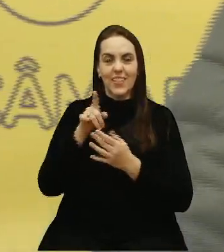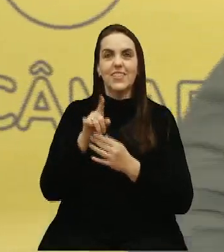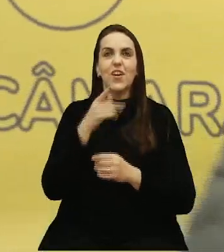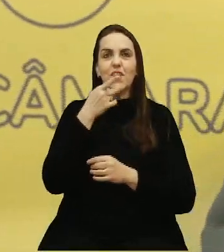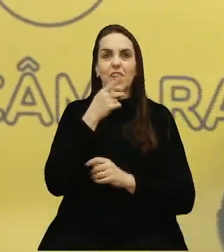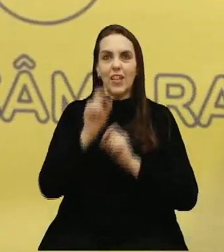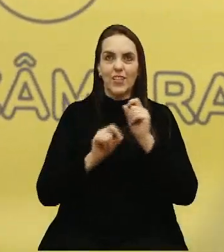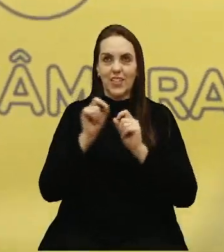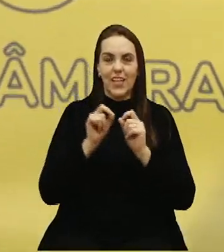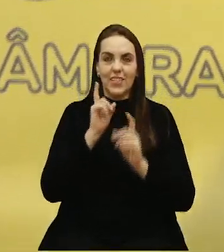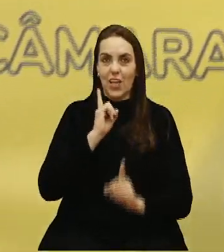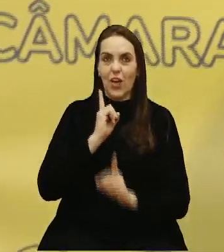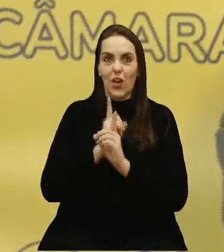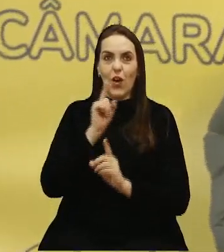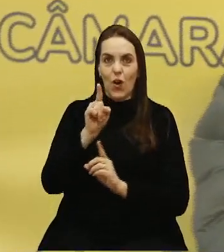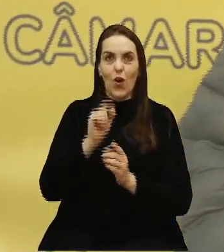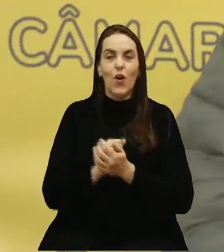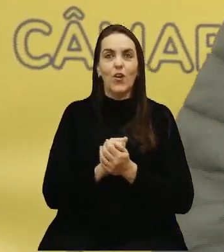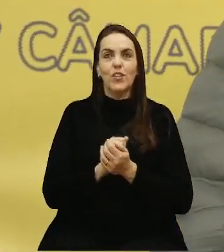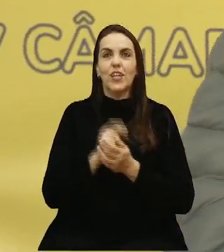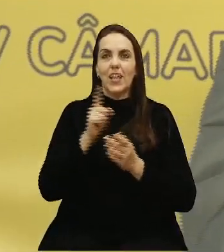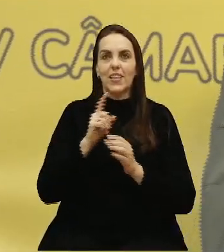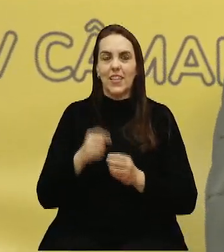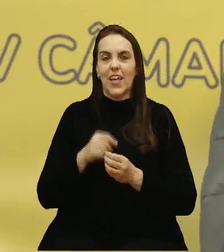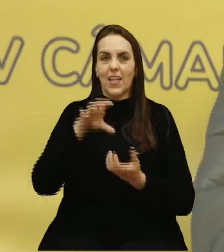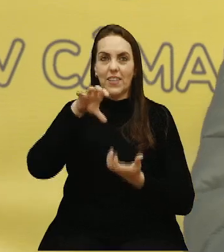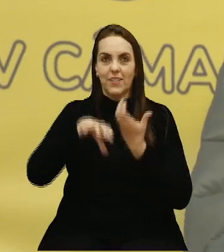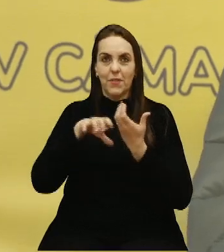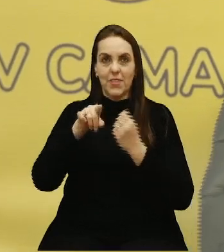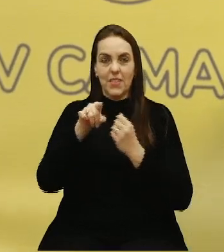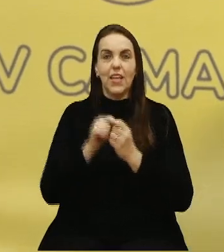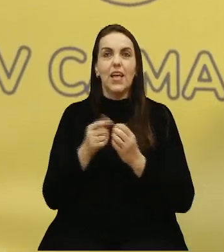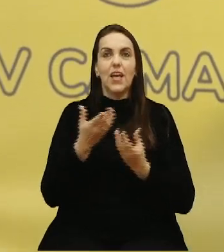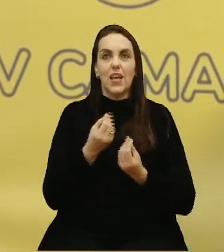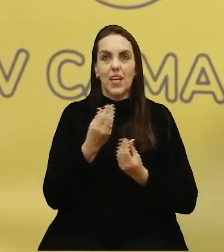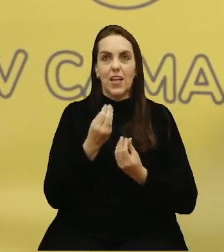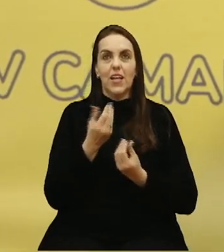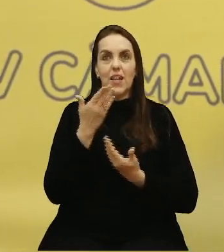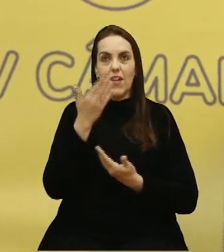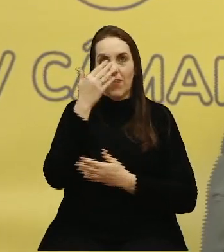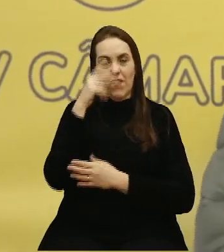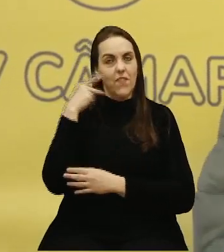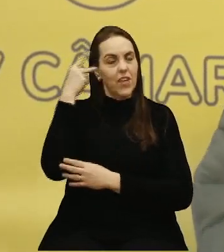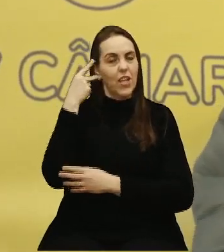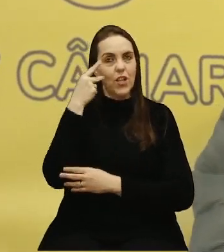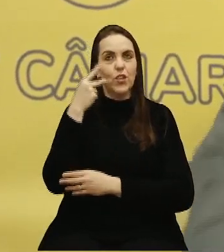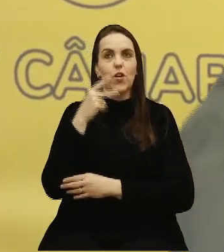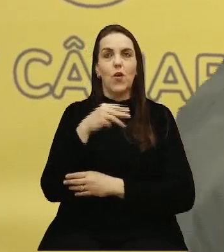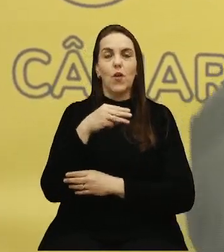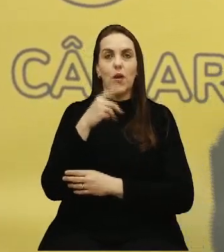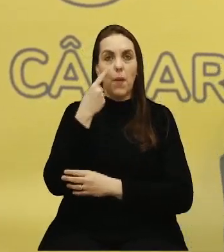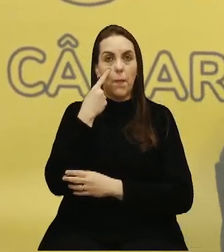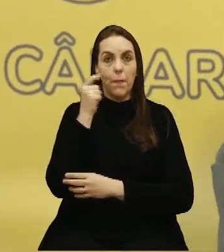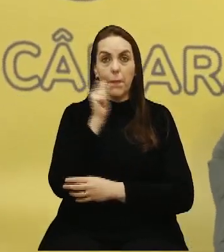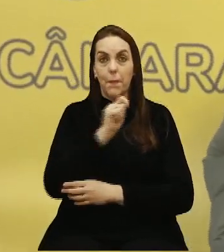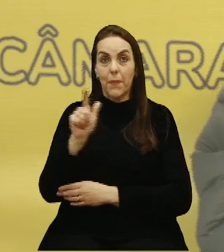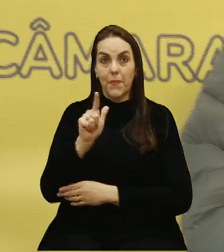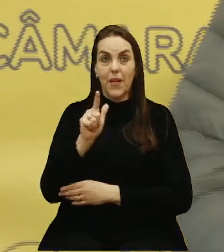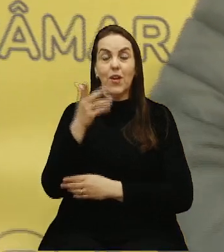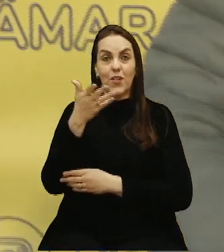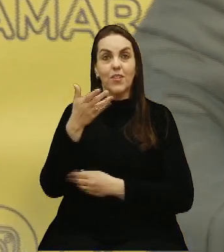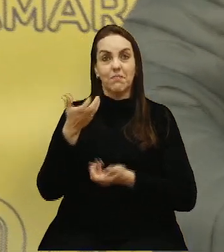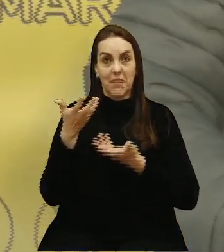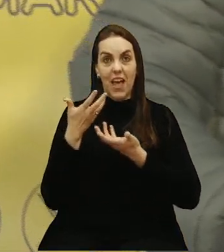desse grande encontro, né, que teve na capital federal. Vou falar agora com o vereador Mauro Martinelli, assumiu hoje a